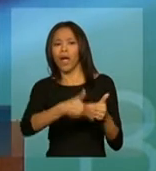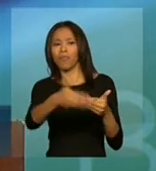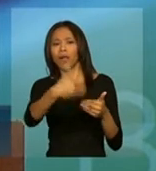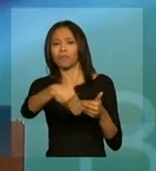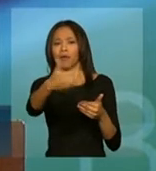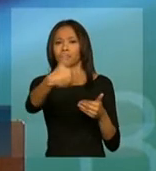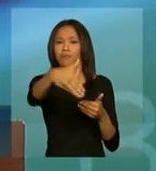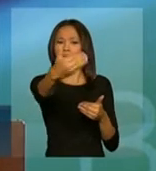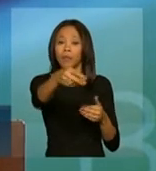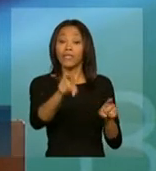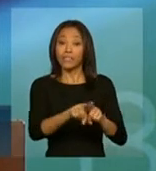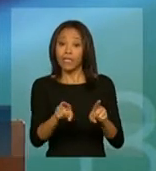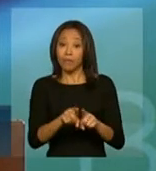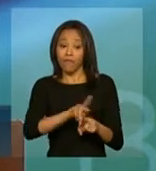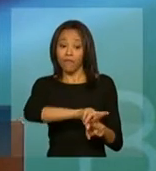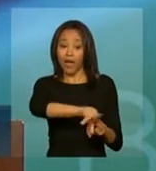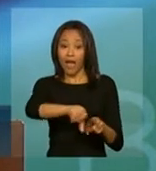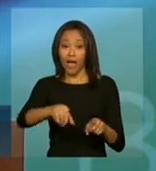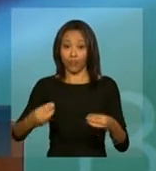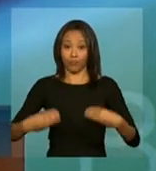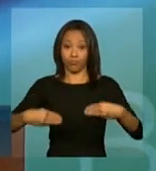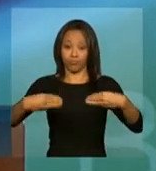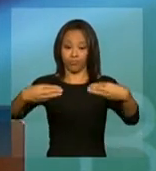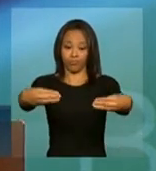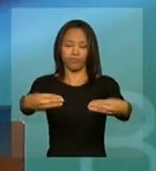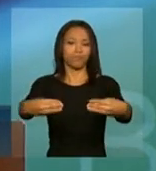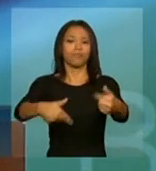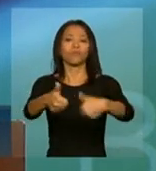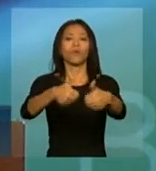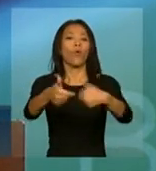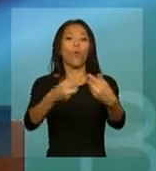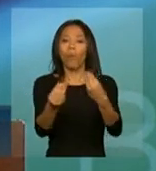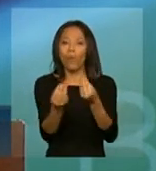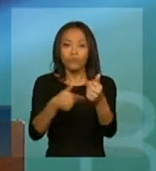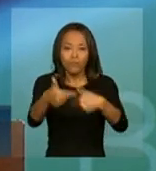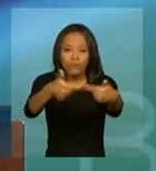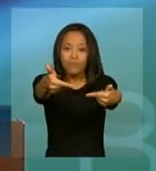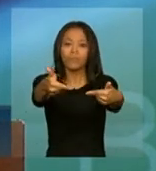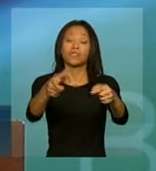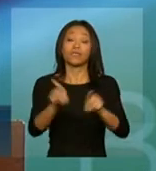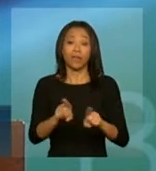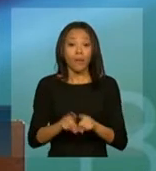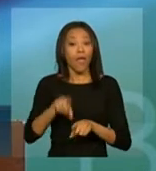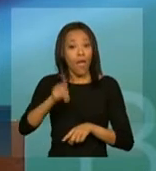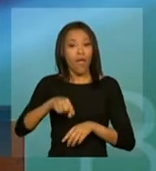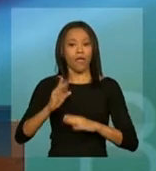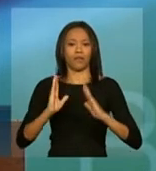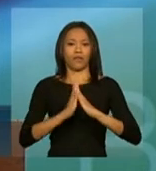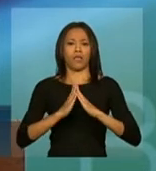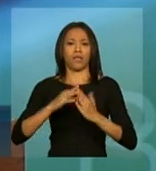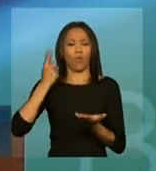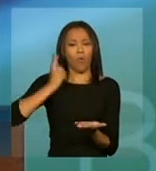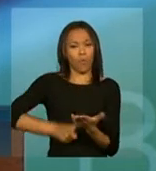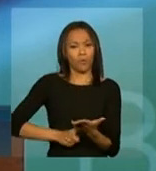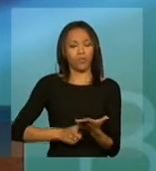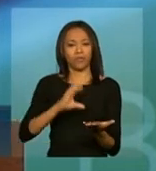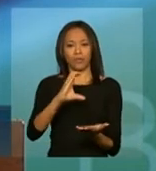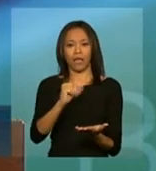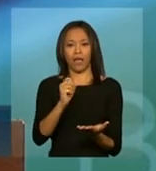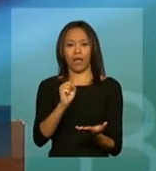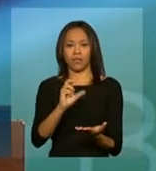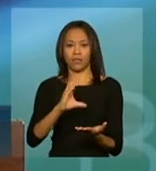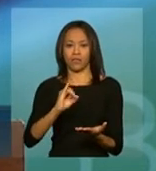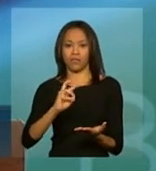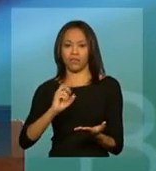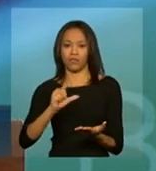e da gestão dos órgãos e entidades do Poder Executivo. Cabe também à Casa Civil secretária órgãos do Conselho de Desenvolvimento Econômico e Social,